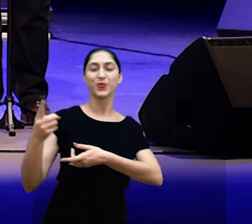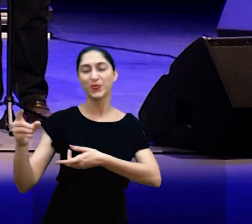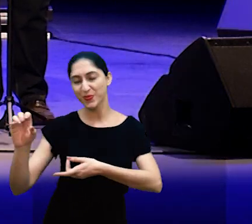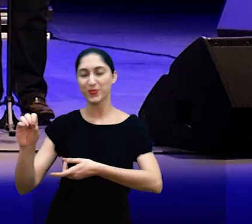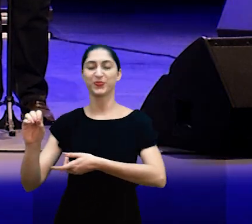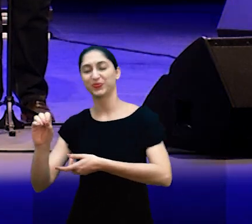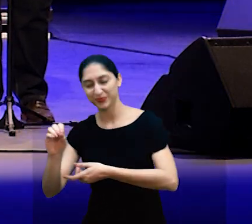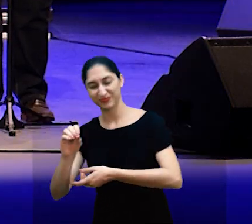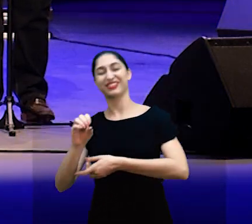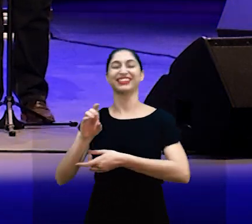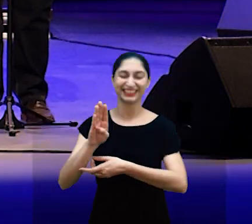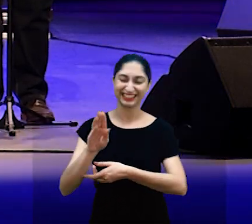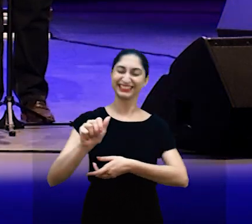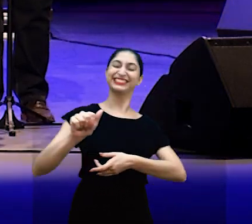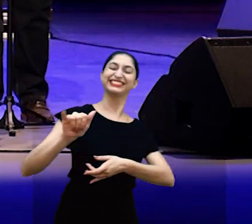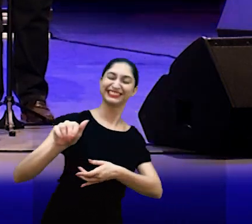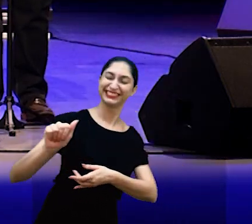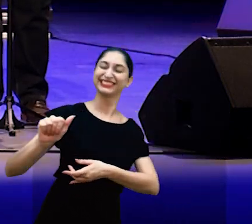baião,